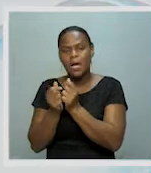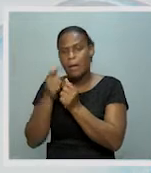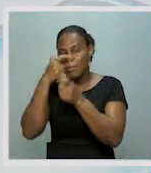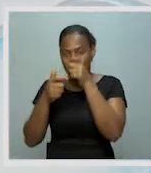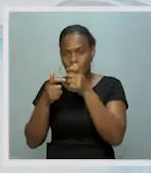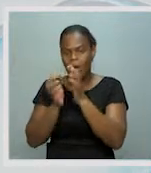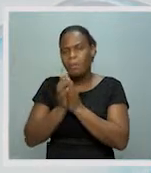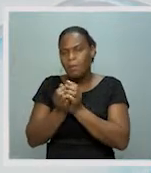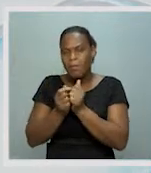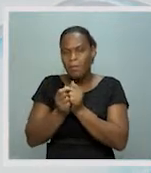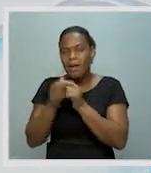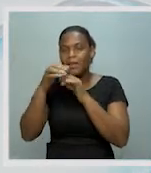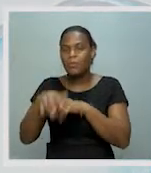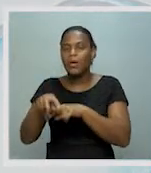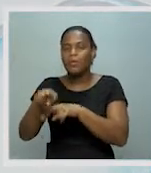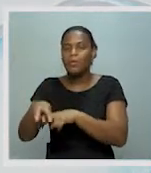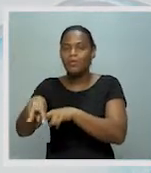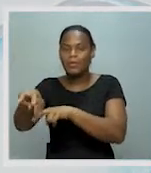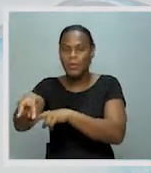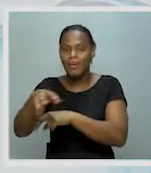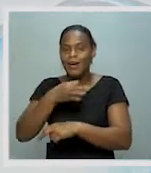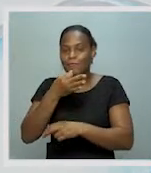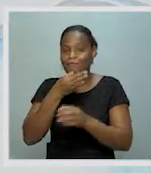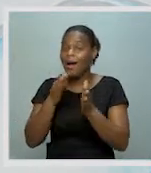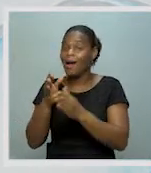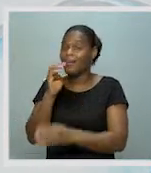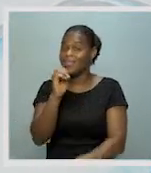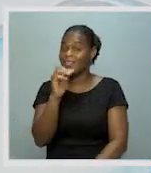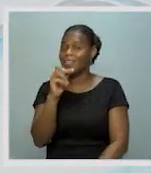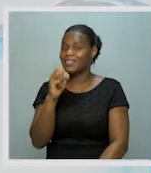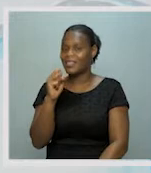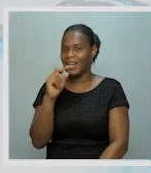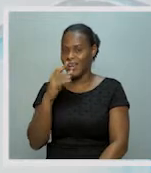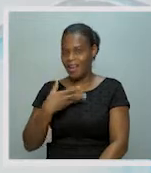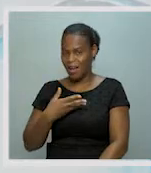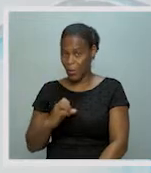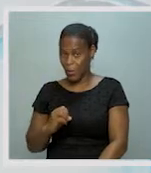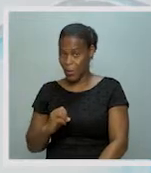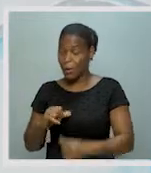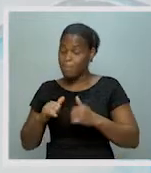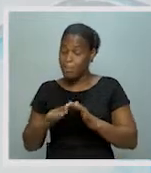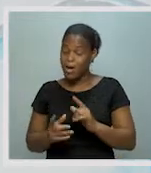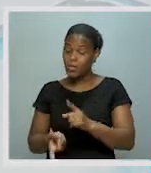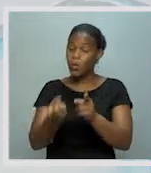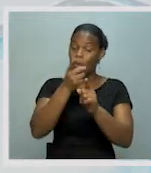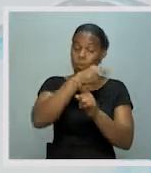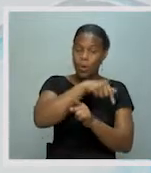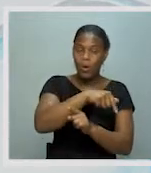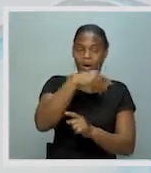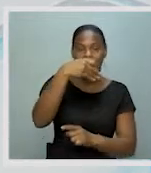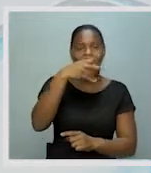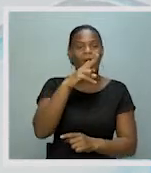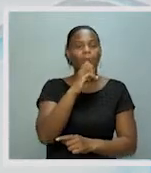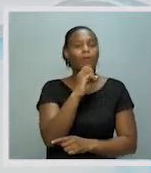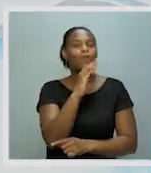de procissão. Estamos a falar do lado sagrado. No entanto, passa-se para o lado profano, que tem a ver